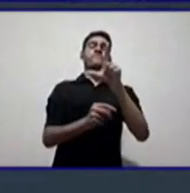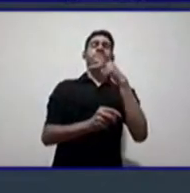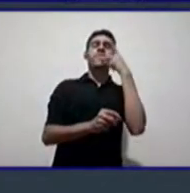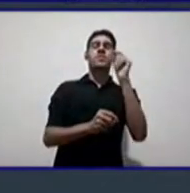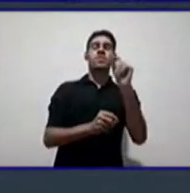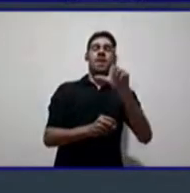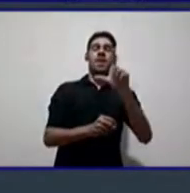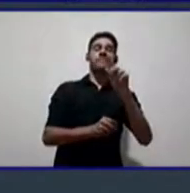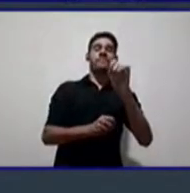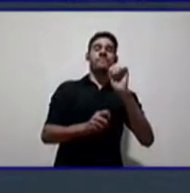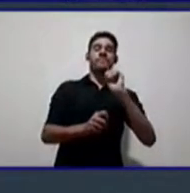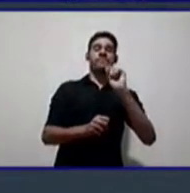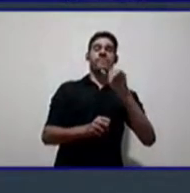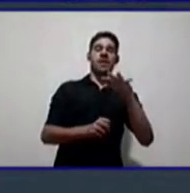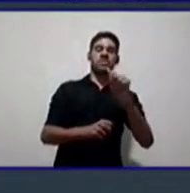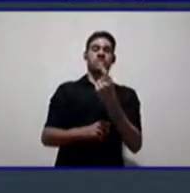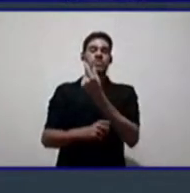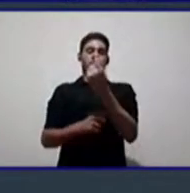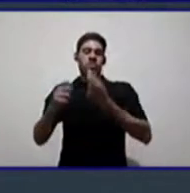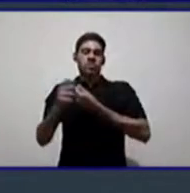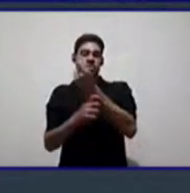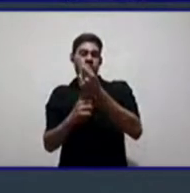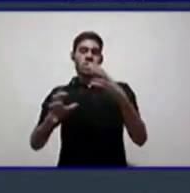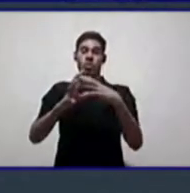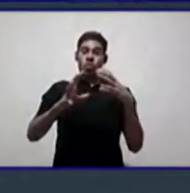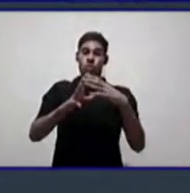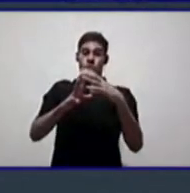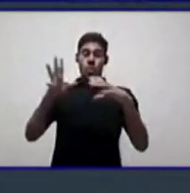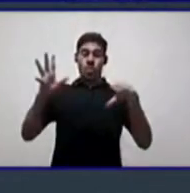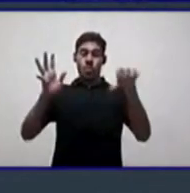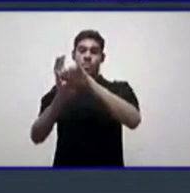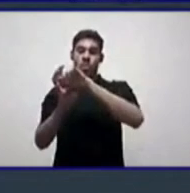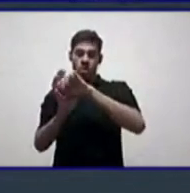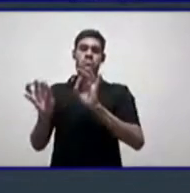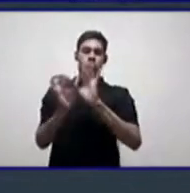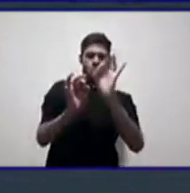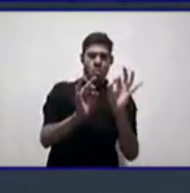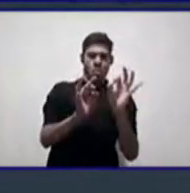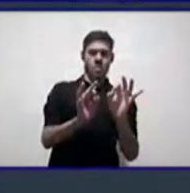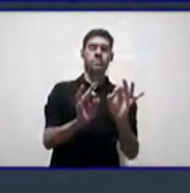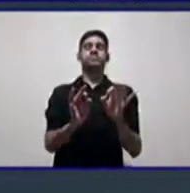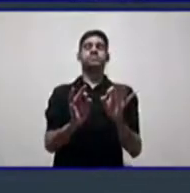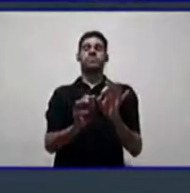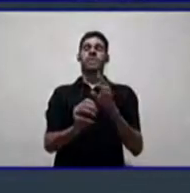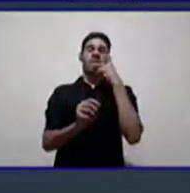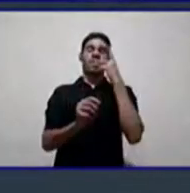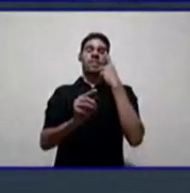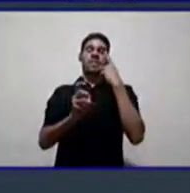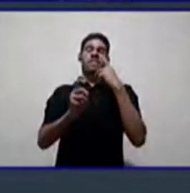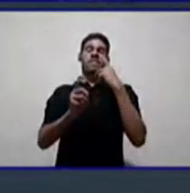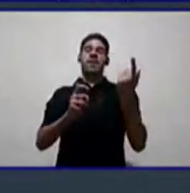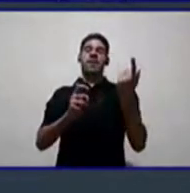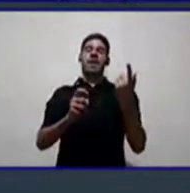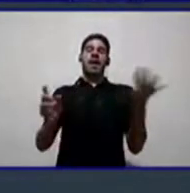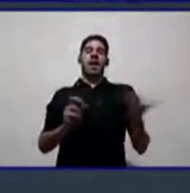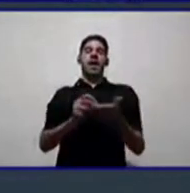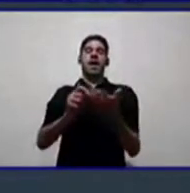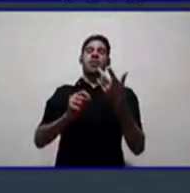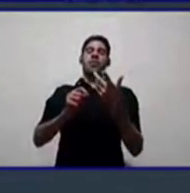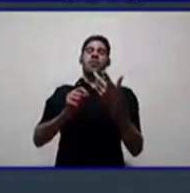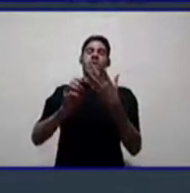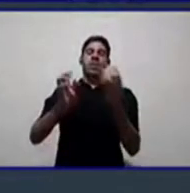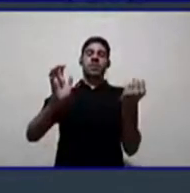organização criminosa, dentre outros. Eu vou me pontuar agora em relação à alegada